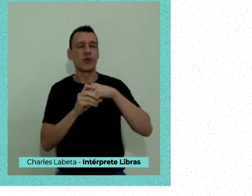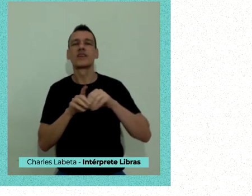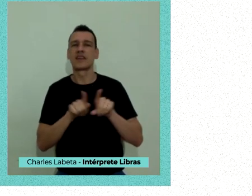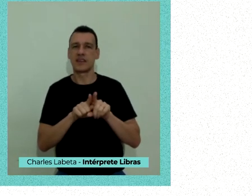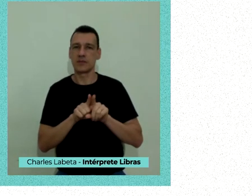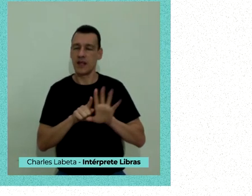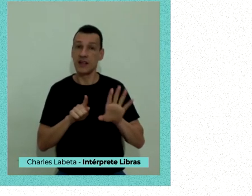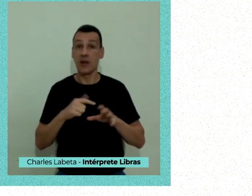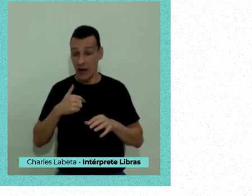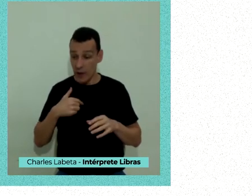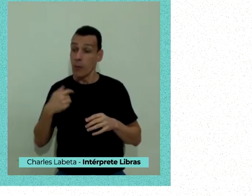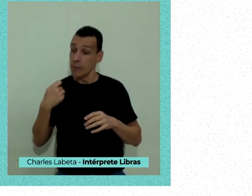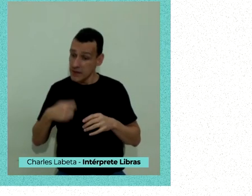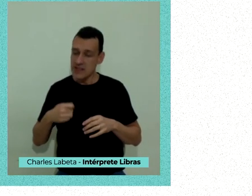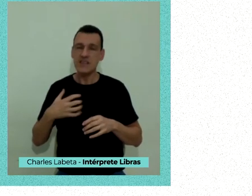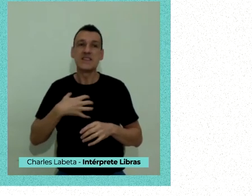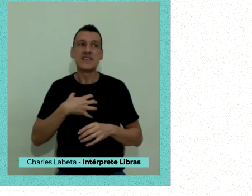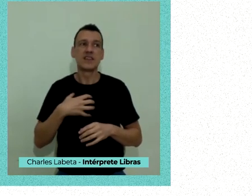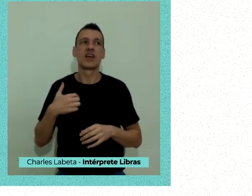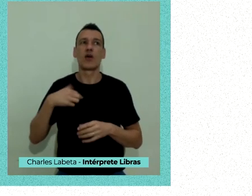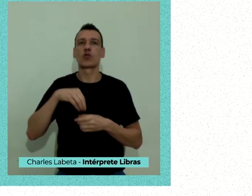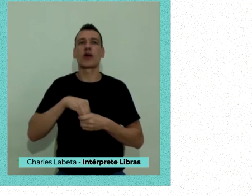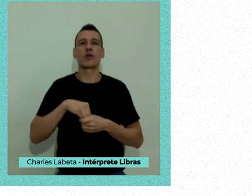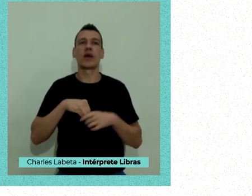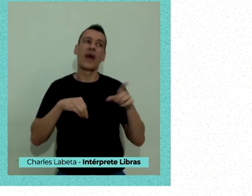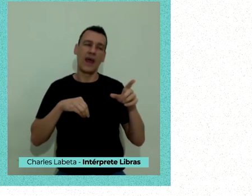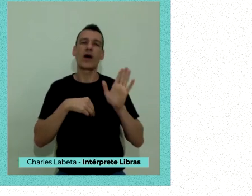uma fala legal, né? Muitas vezes a gente pergunta para alguém,